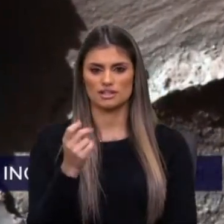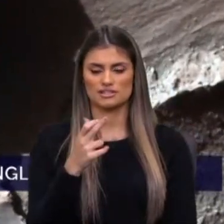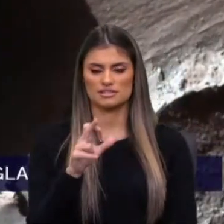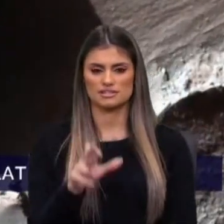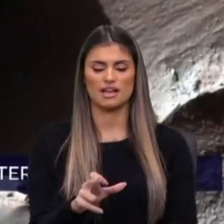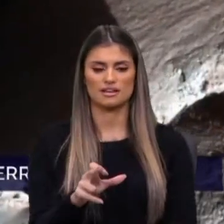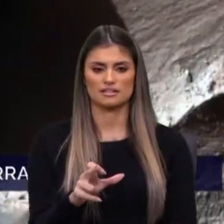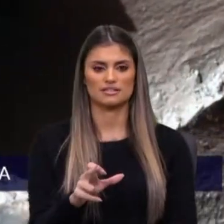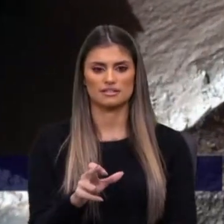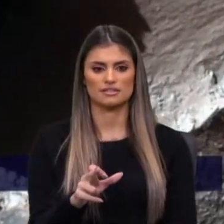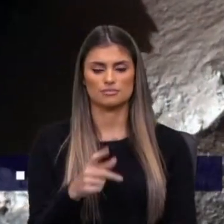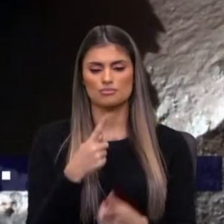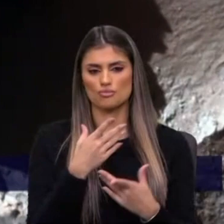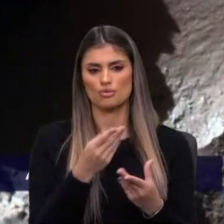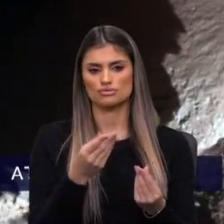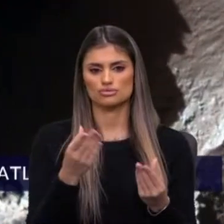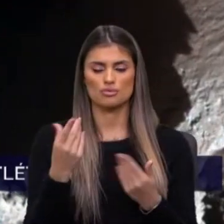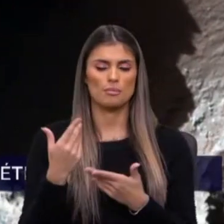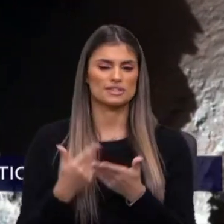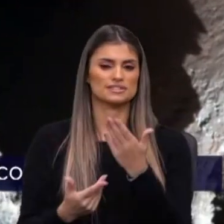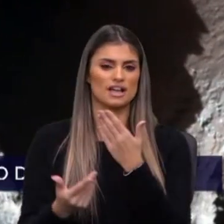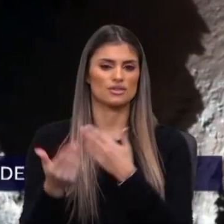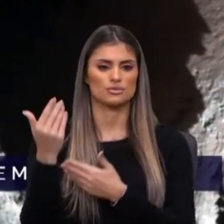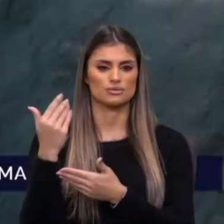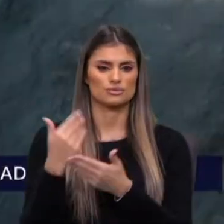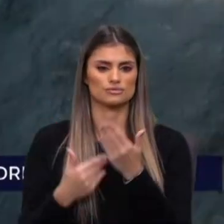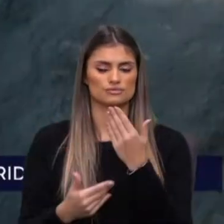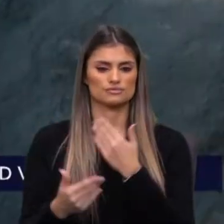Marte, mas muitos deles do passado, num passado